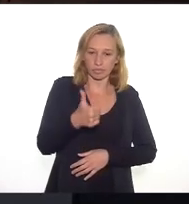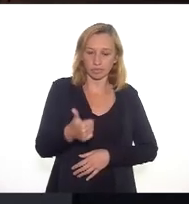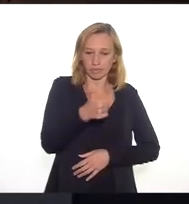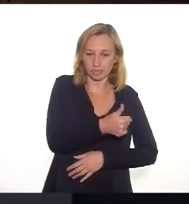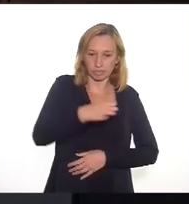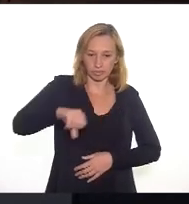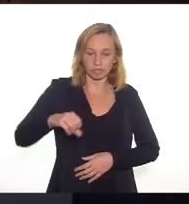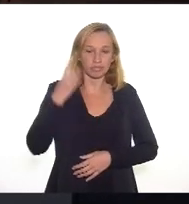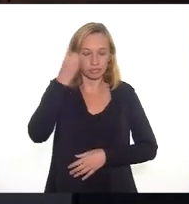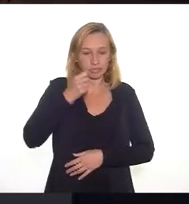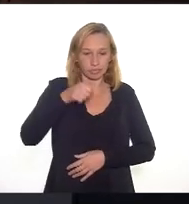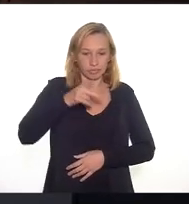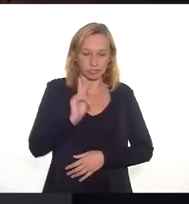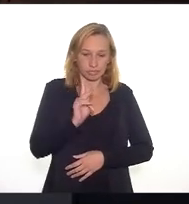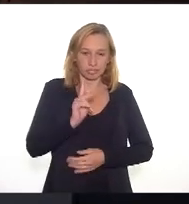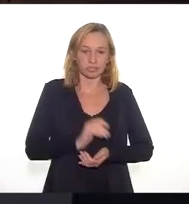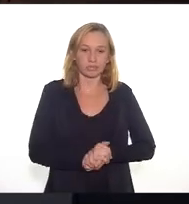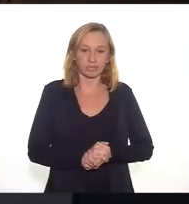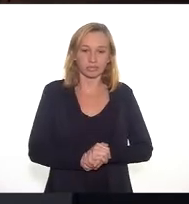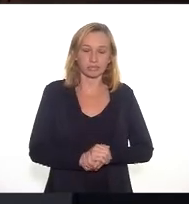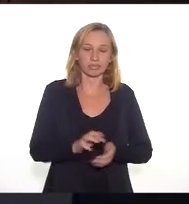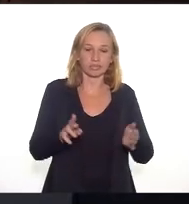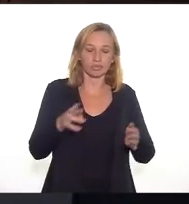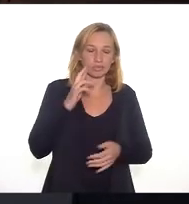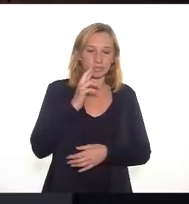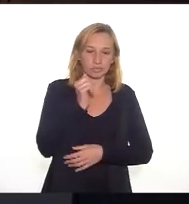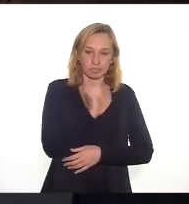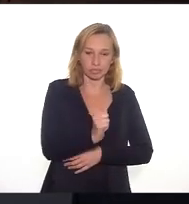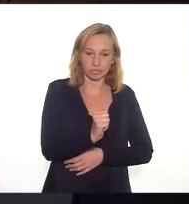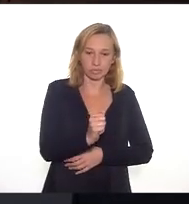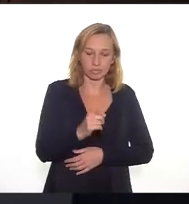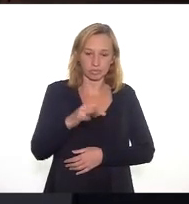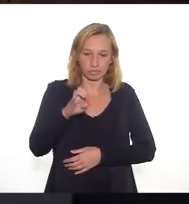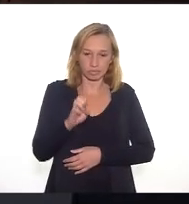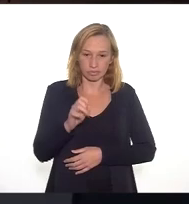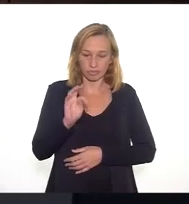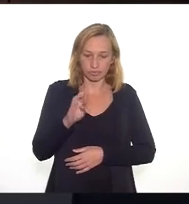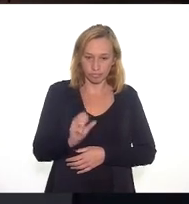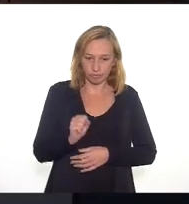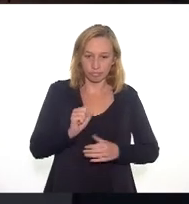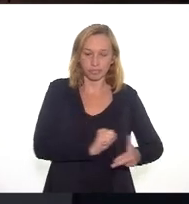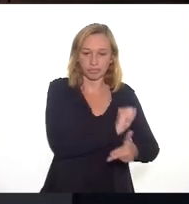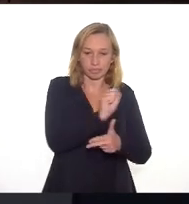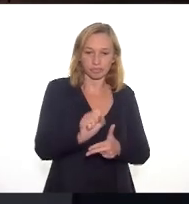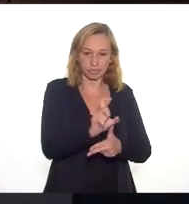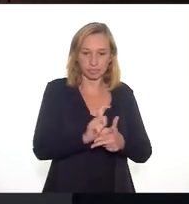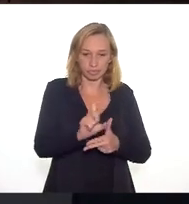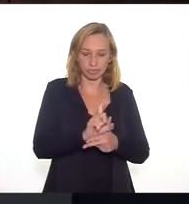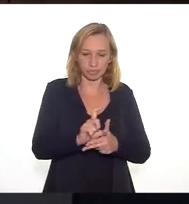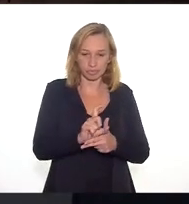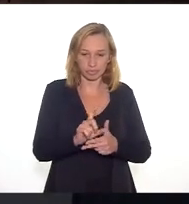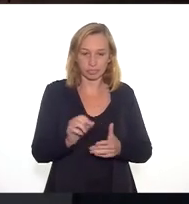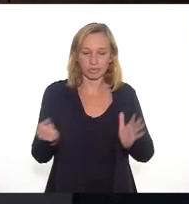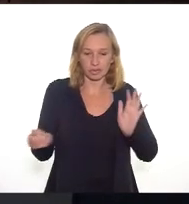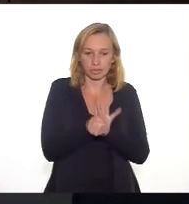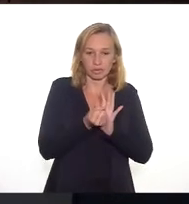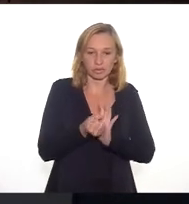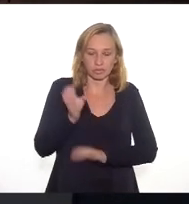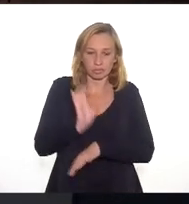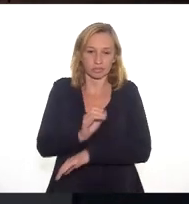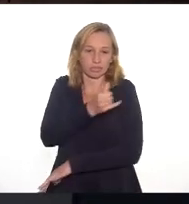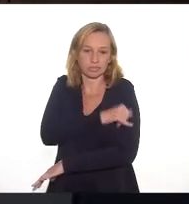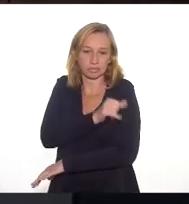Alexandre Knoploch, dos deputados Alexandre Knoploch, Rodrigo Amorim e Alexandre Freitas, que autoriza o Poder Executivo a utilizar a marca do governo do Estado do Rio de Janeiro